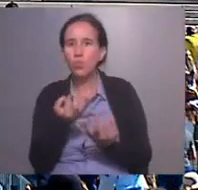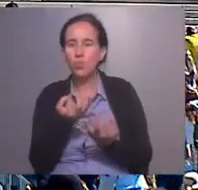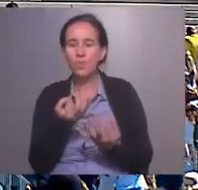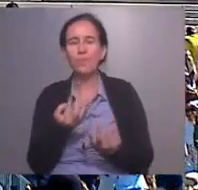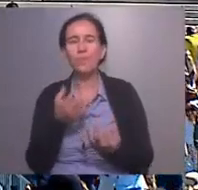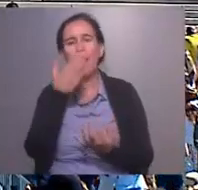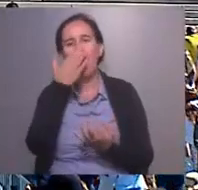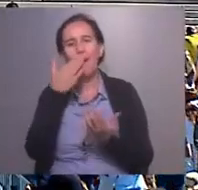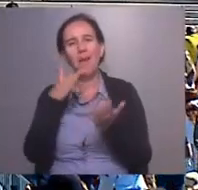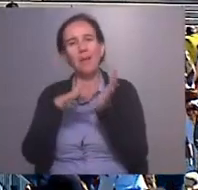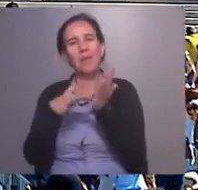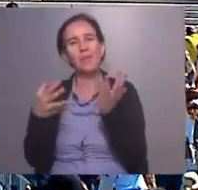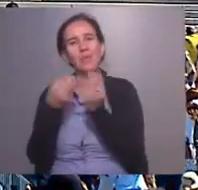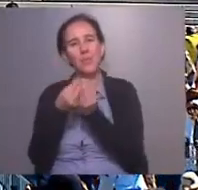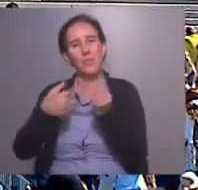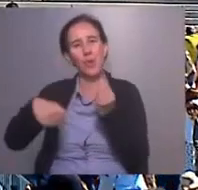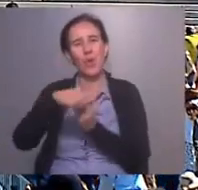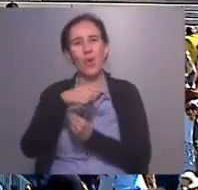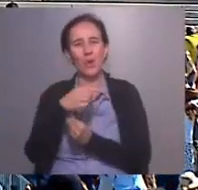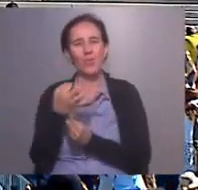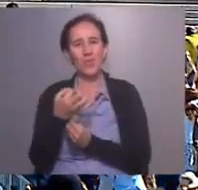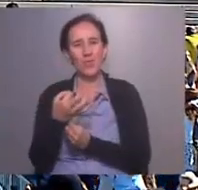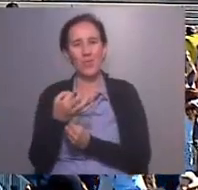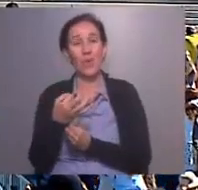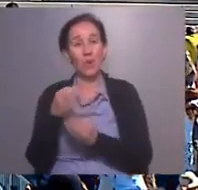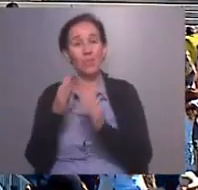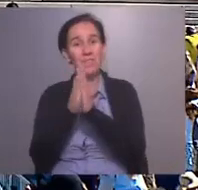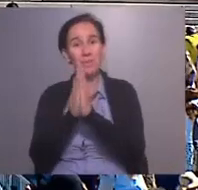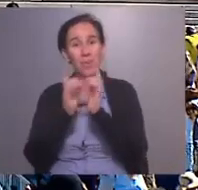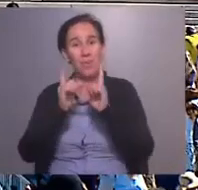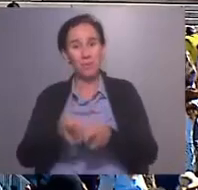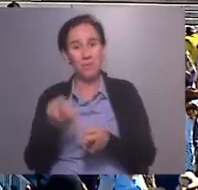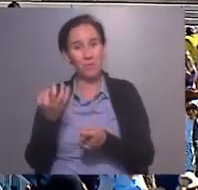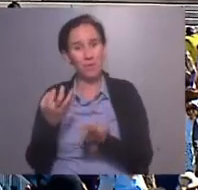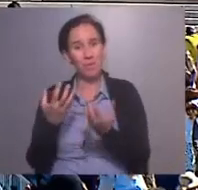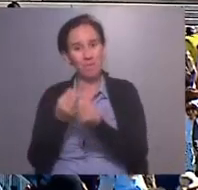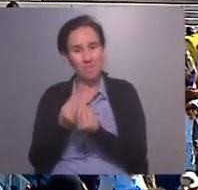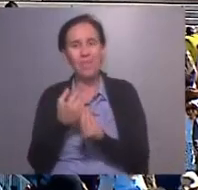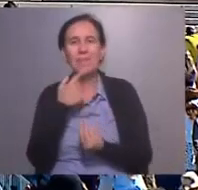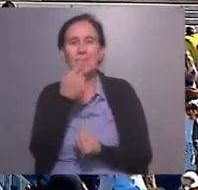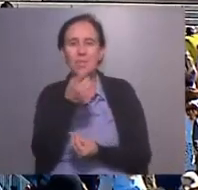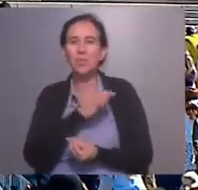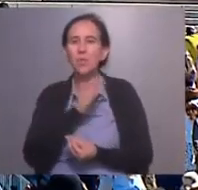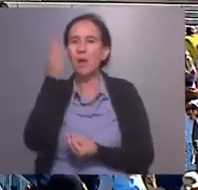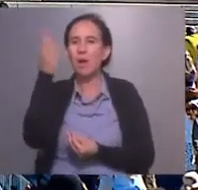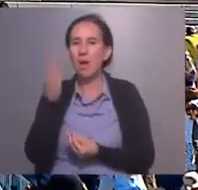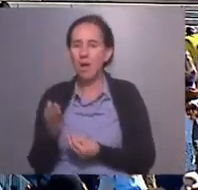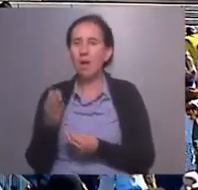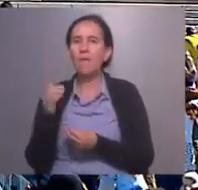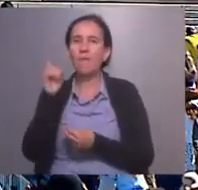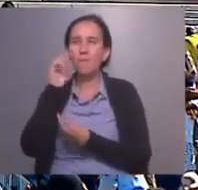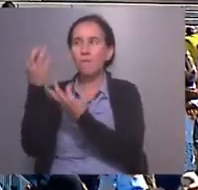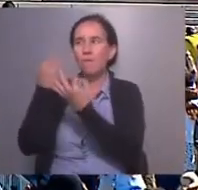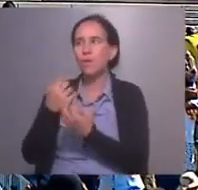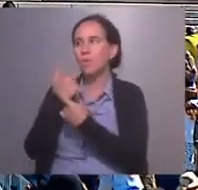cantasse conosco o cântico com que iniciamos a nossa celebração. Cantarei ao Senhor por tudo o que Ele fez por